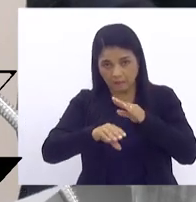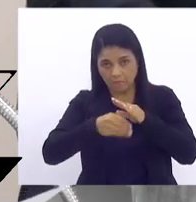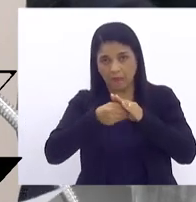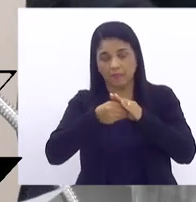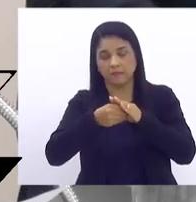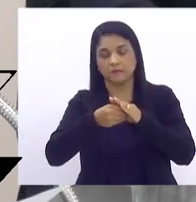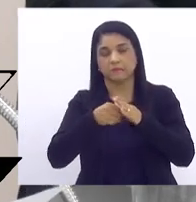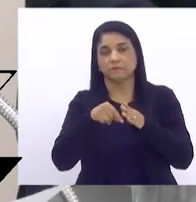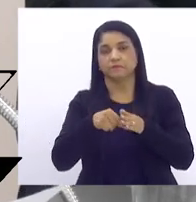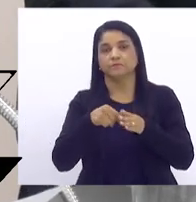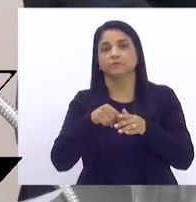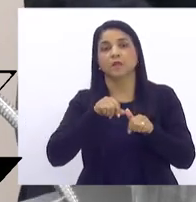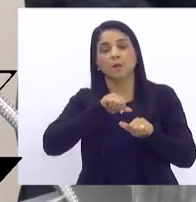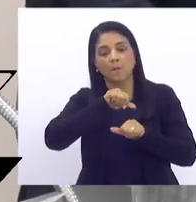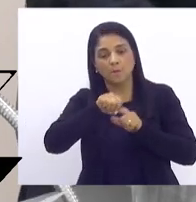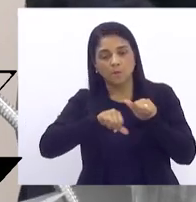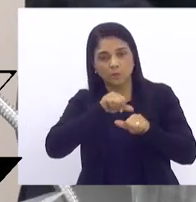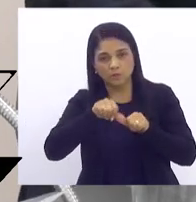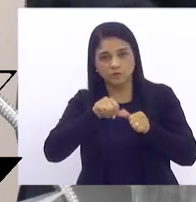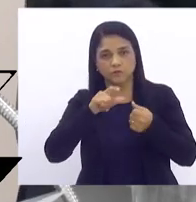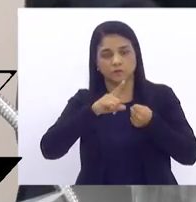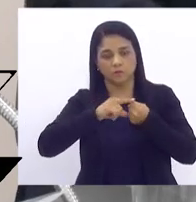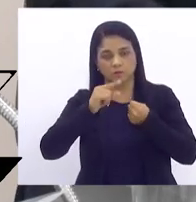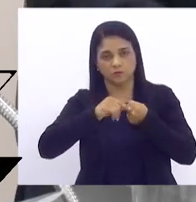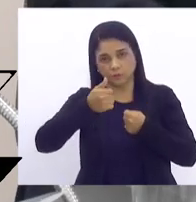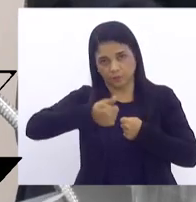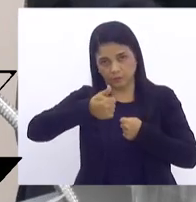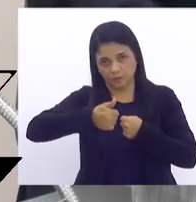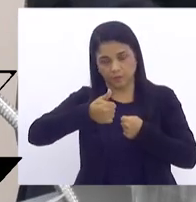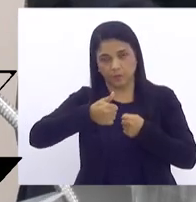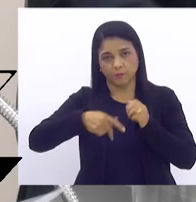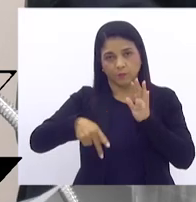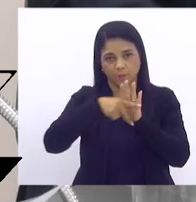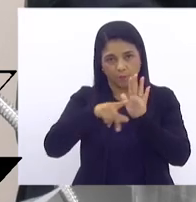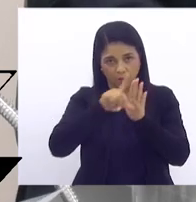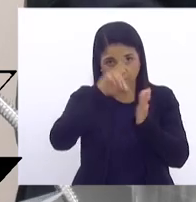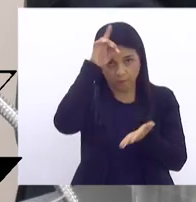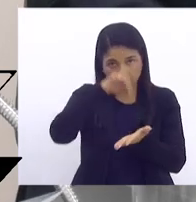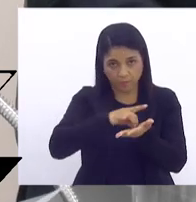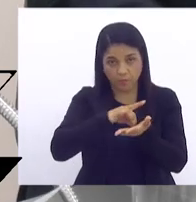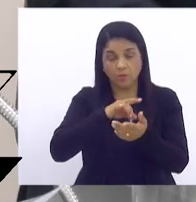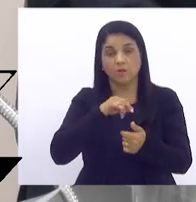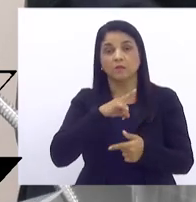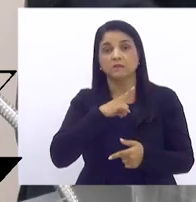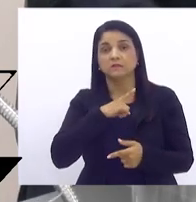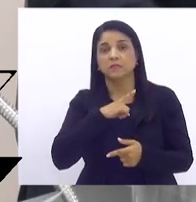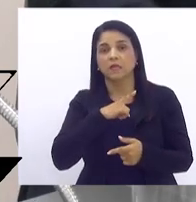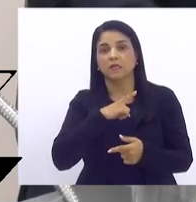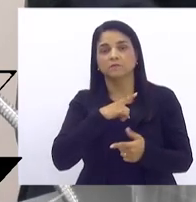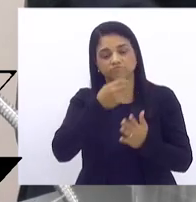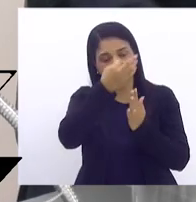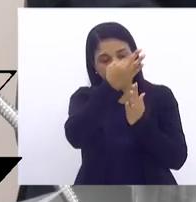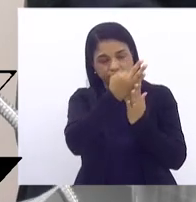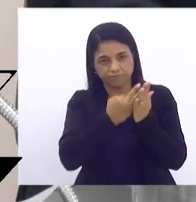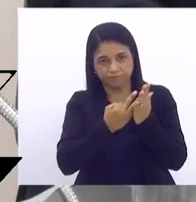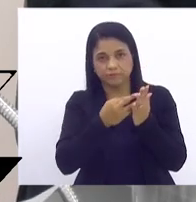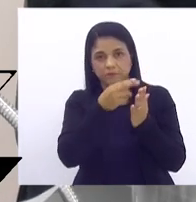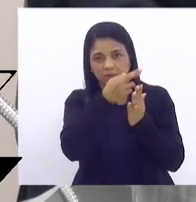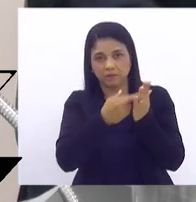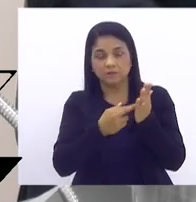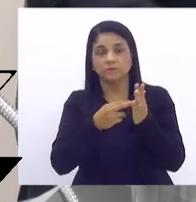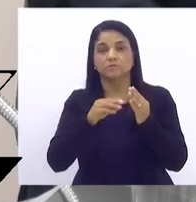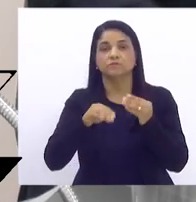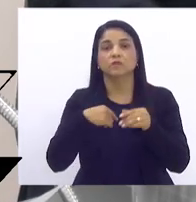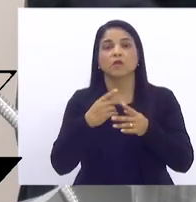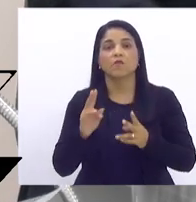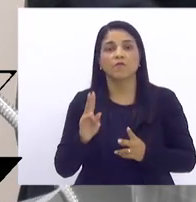trouxe no parecer. Ele modifica o artigo 1º do projeto original, que passa a ter a seguinte redação. Artigo 1º. Fica instituído o